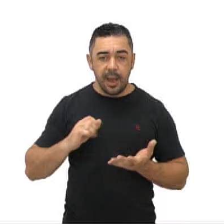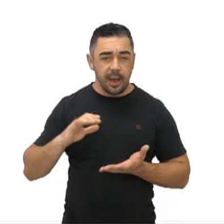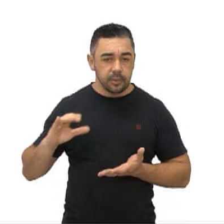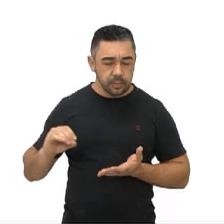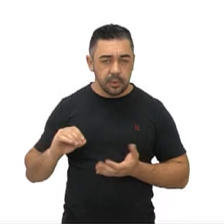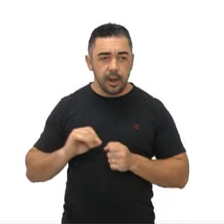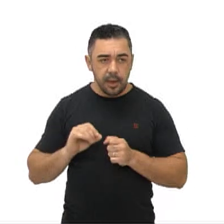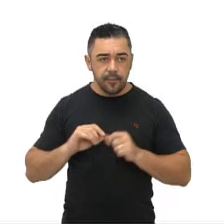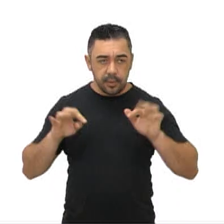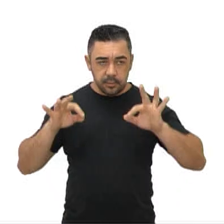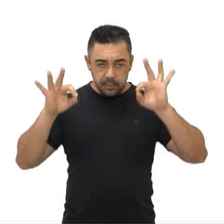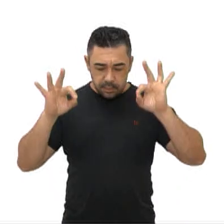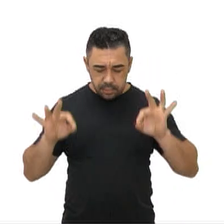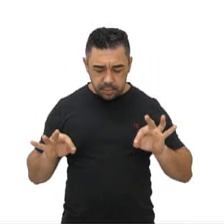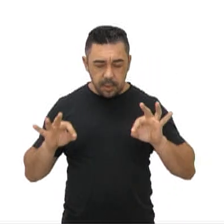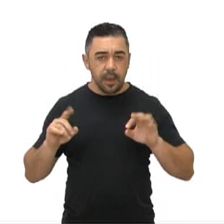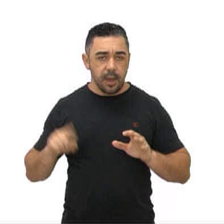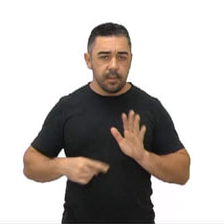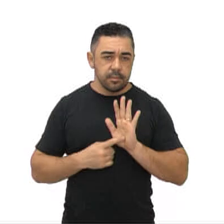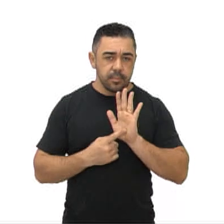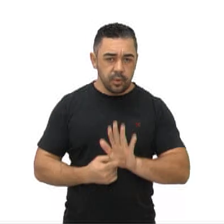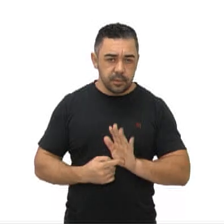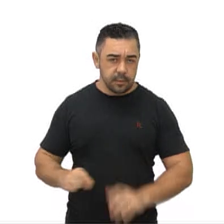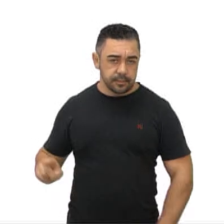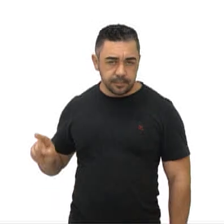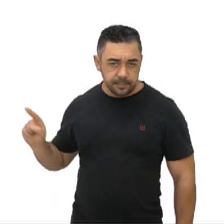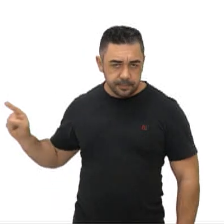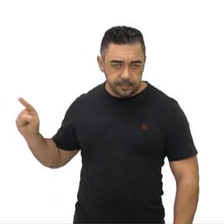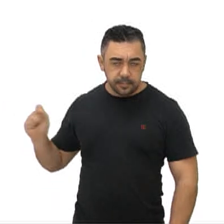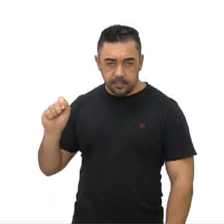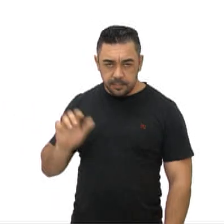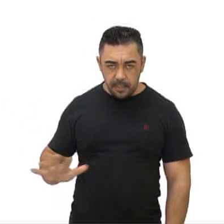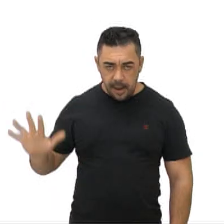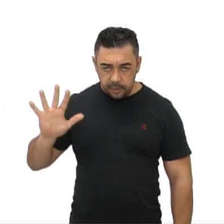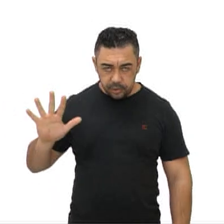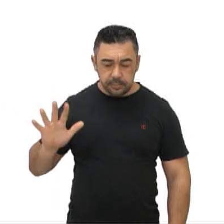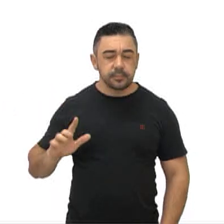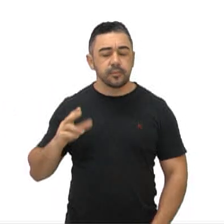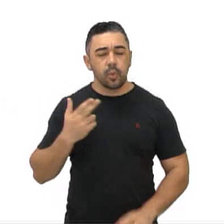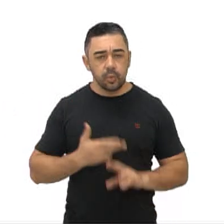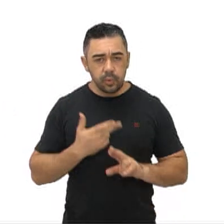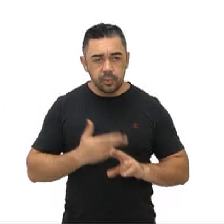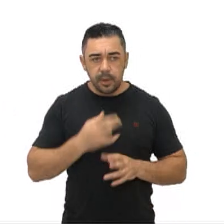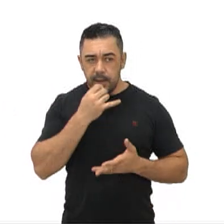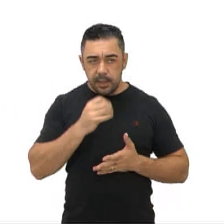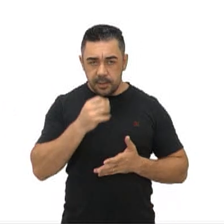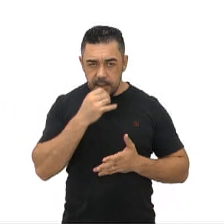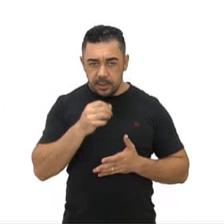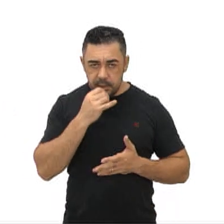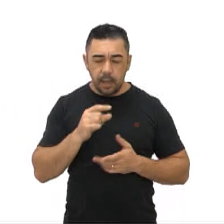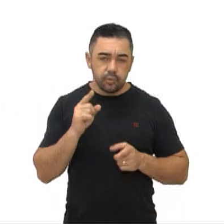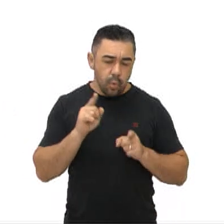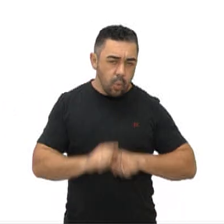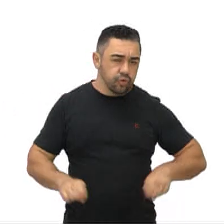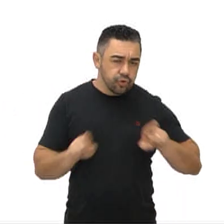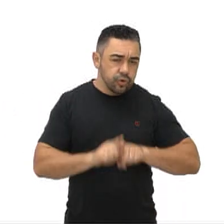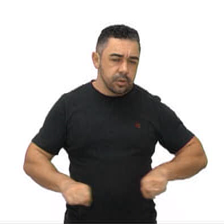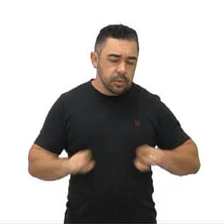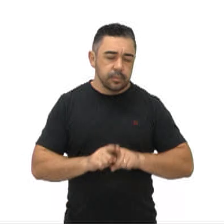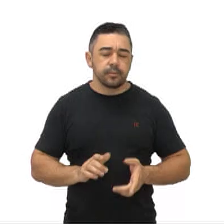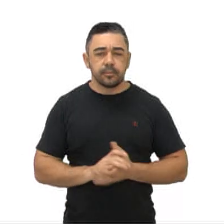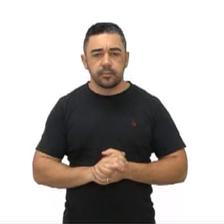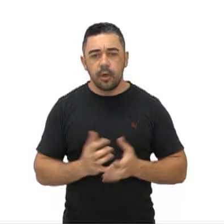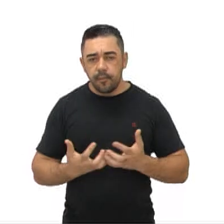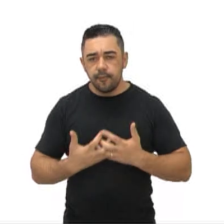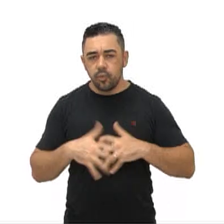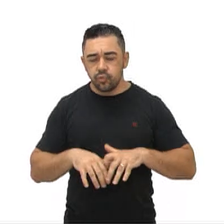montou o circuito eletrolítico representado na seguinte figura, utilizando uma fonte de corrente contínua. Durante o